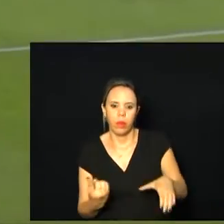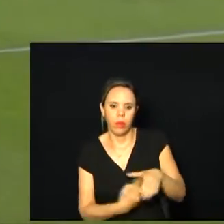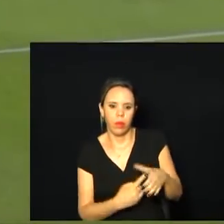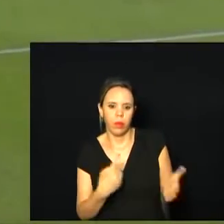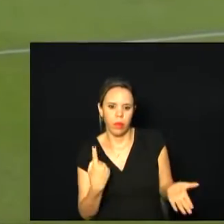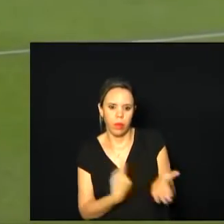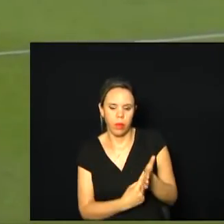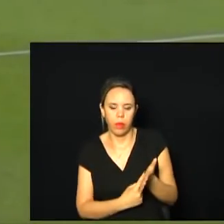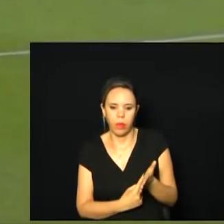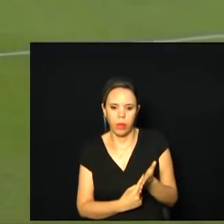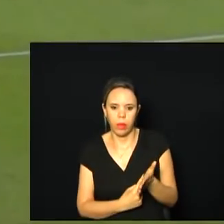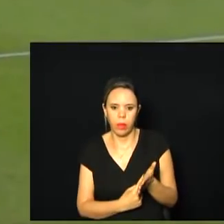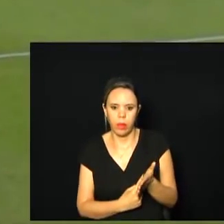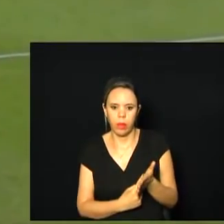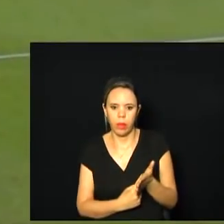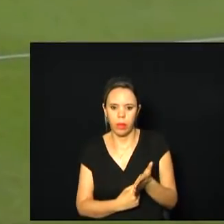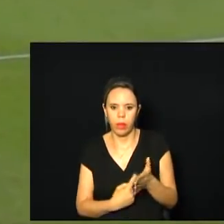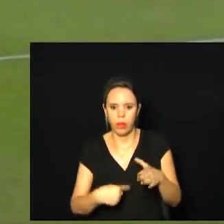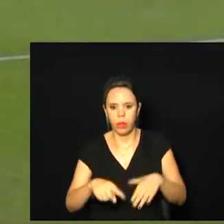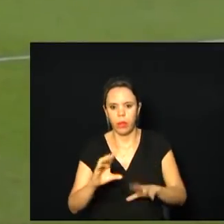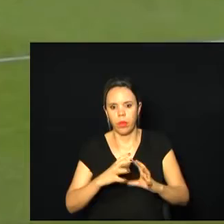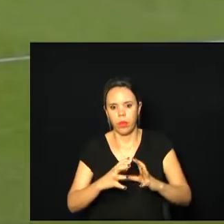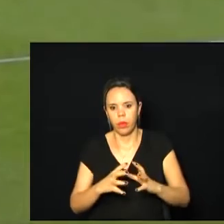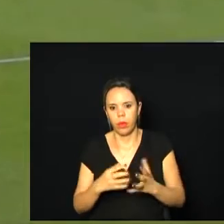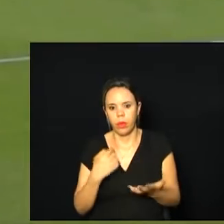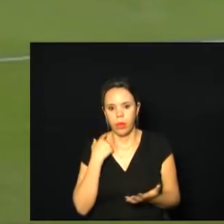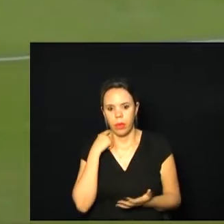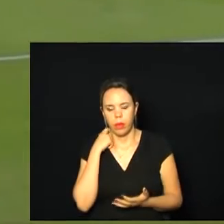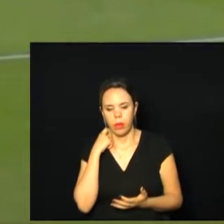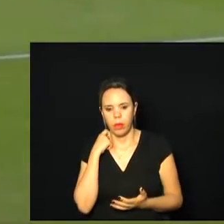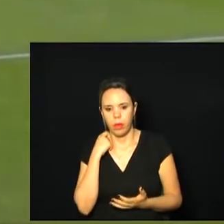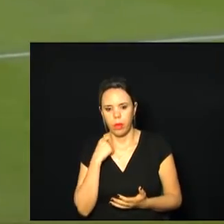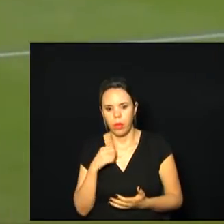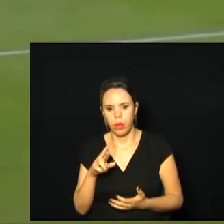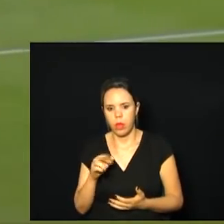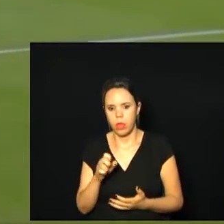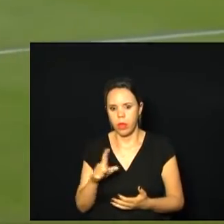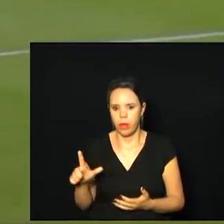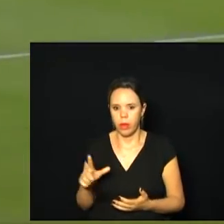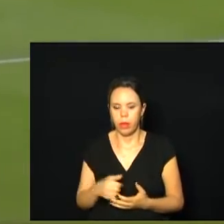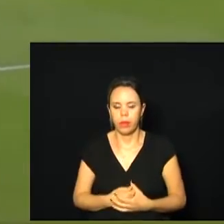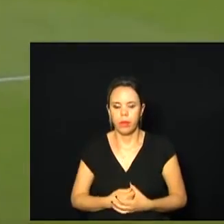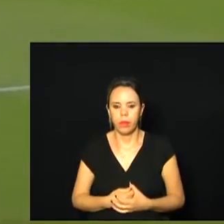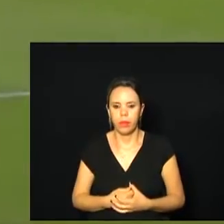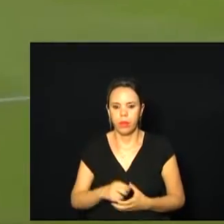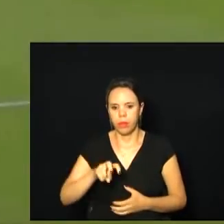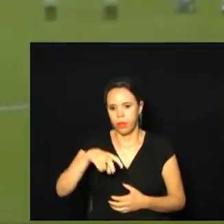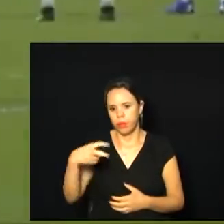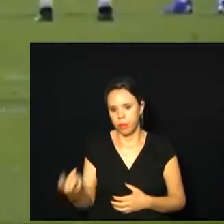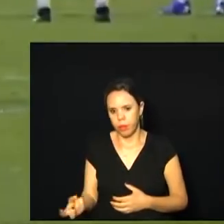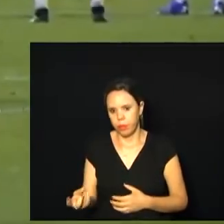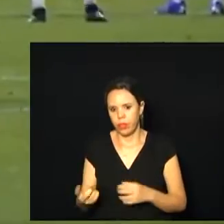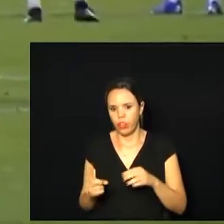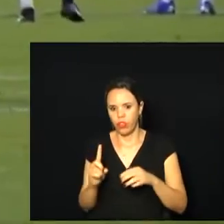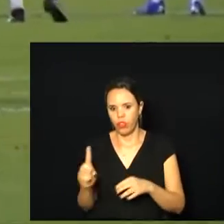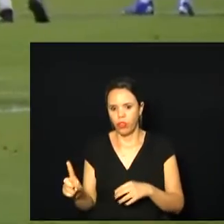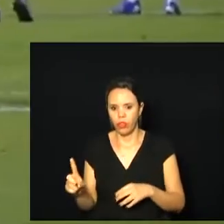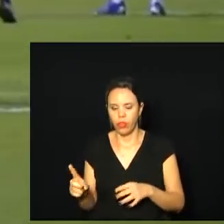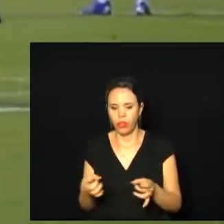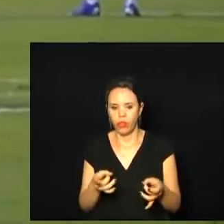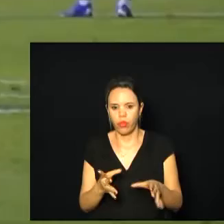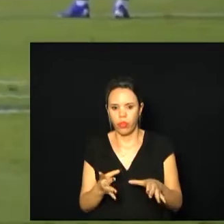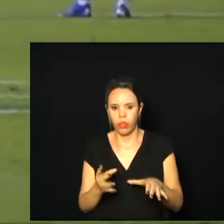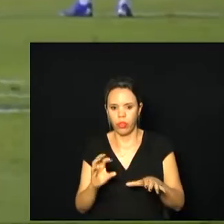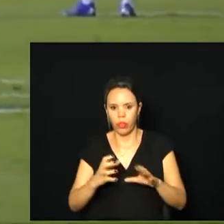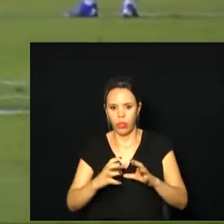marcado. Germancano foi para a bola e Rafael Martins caiu para o lado direito, deixou a